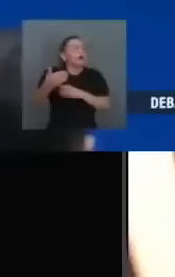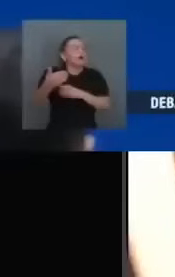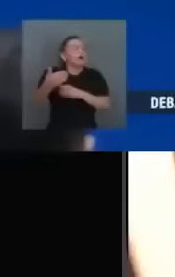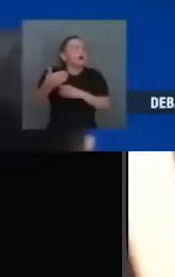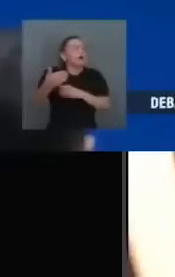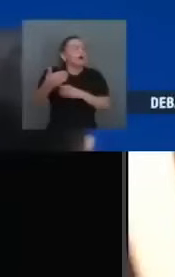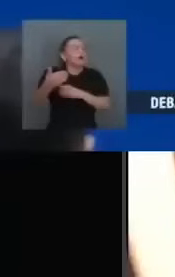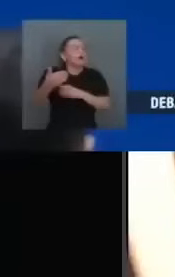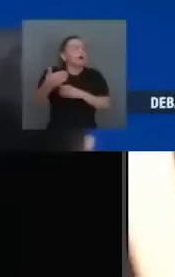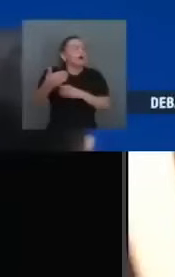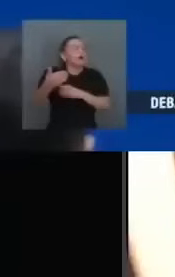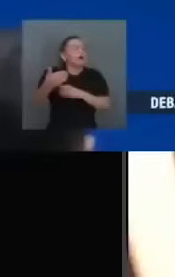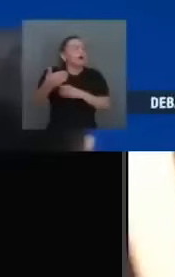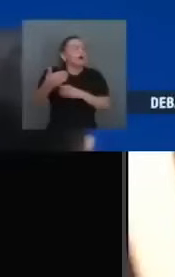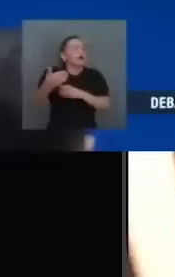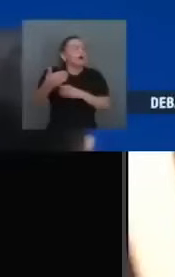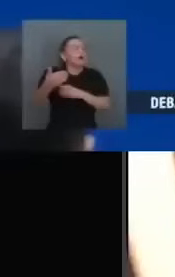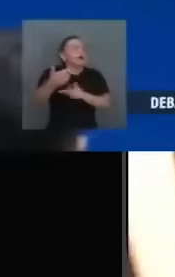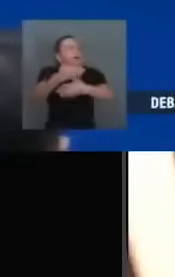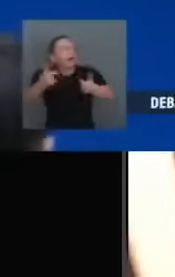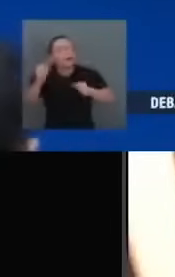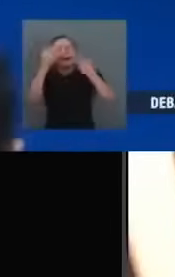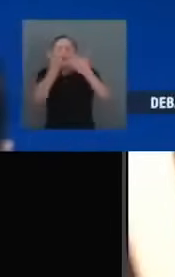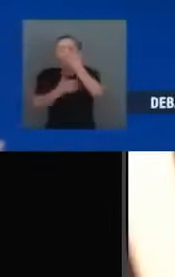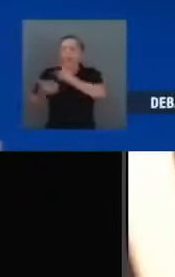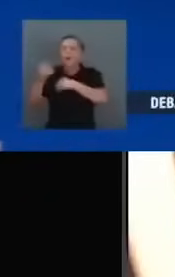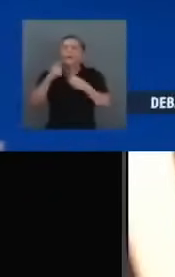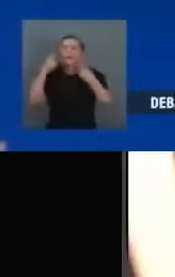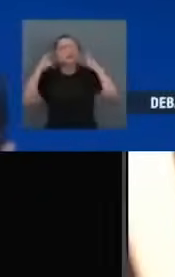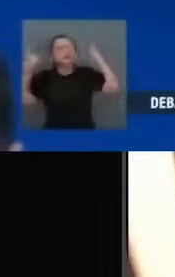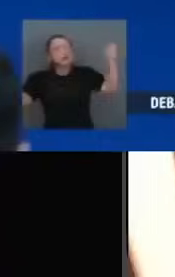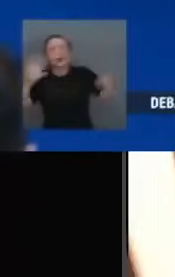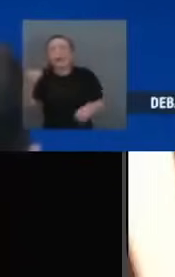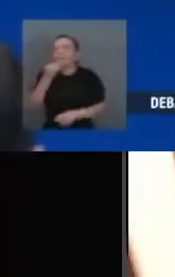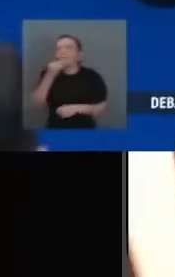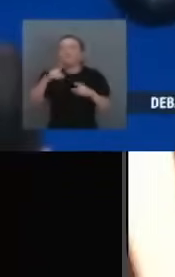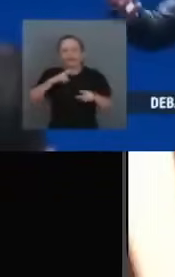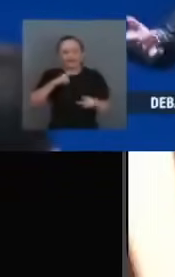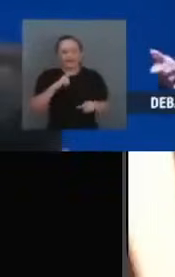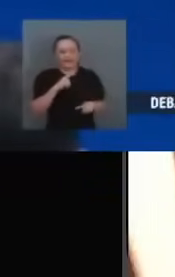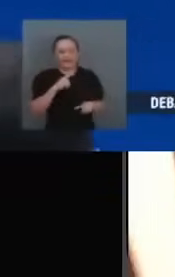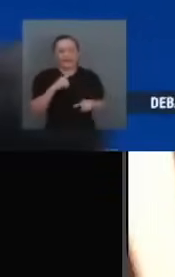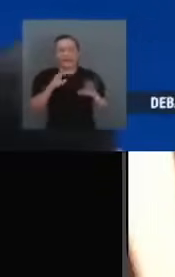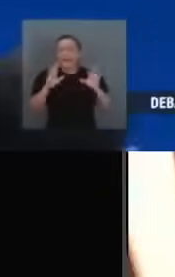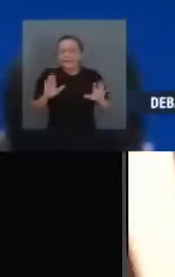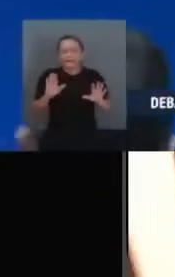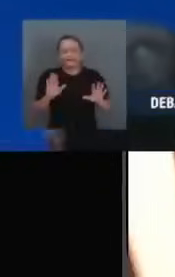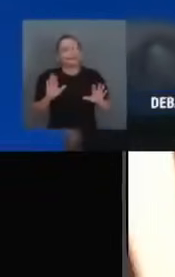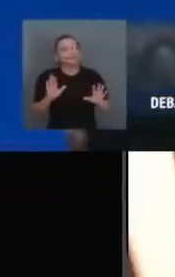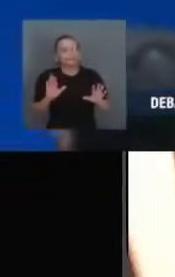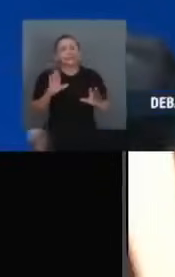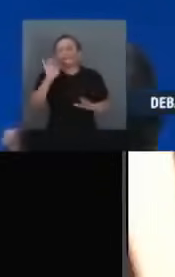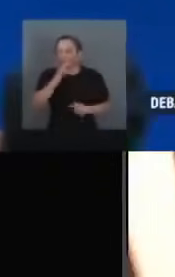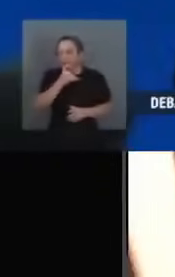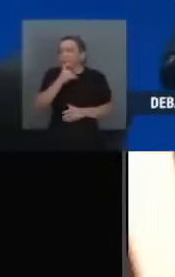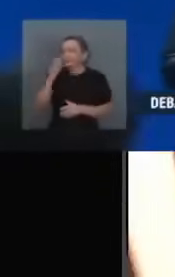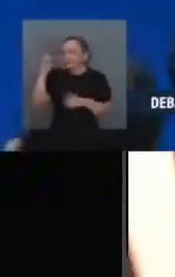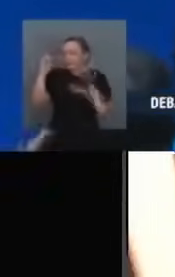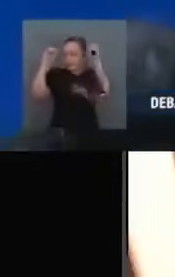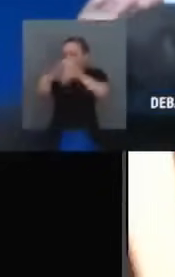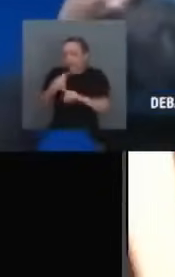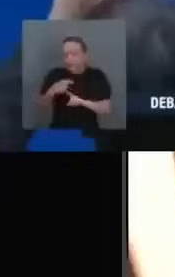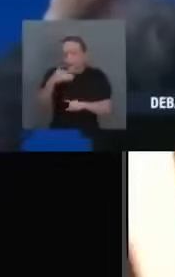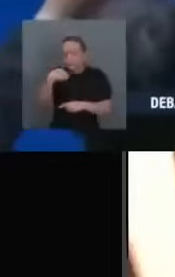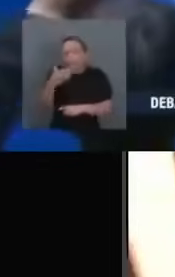imaginava o mundo cheio de cores. Sons e oportunidades. Mas a realidade era dura. Seus